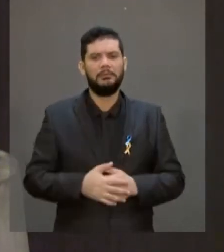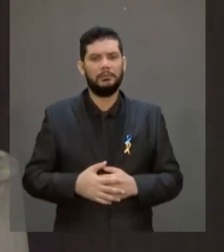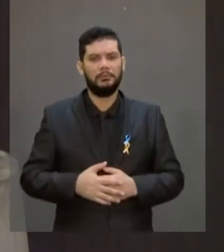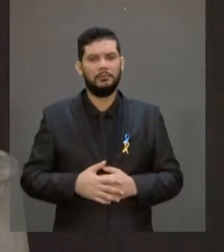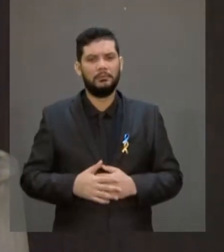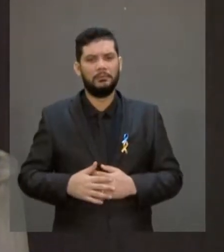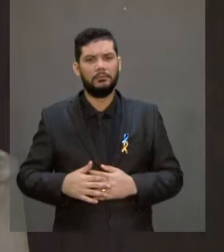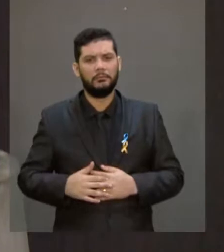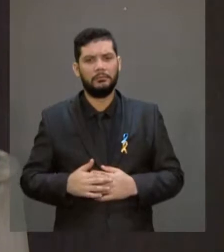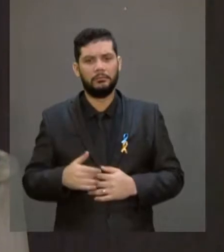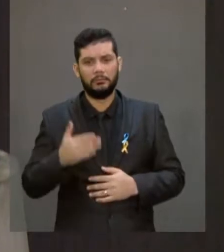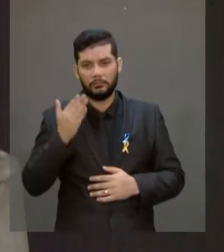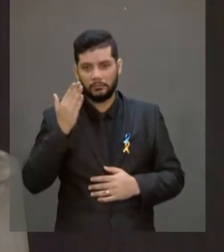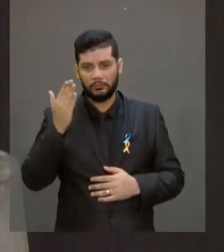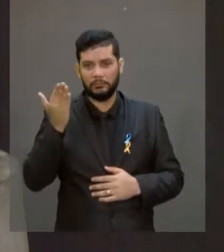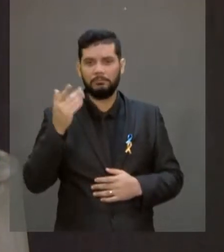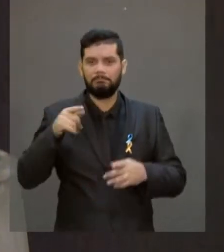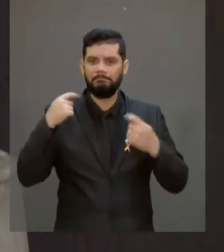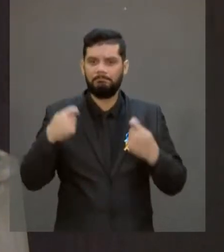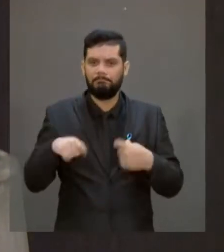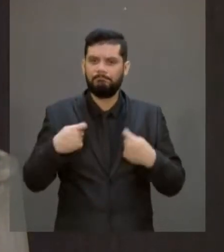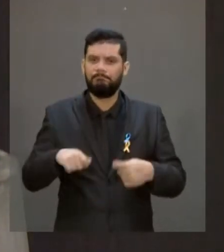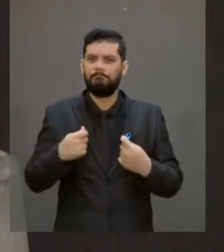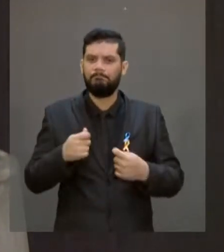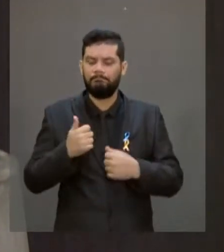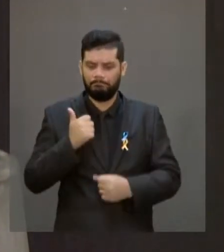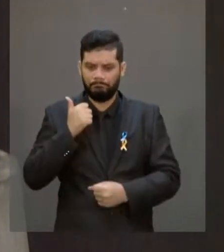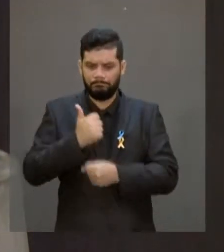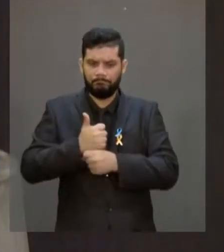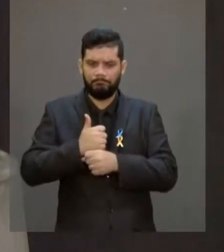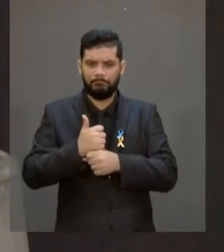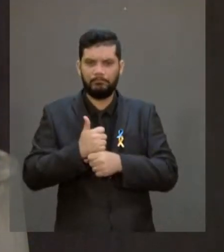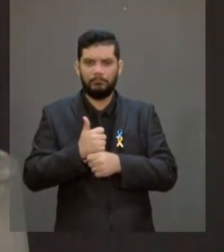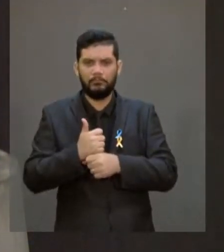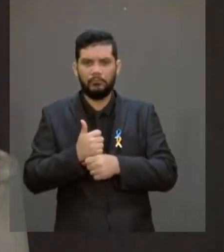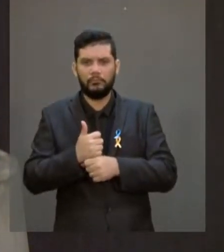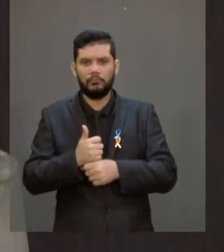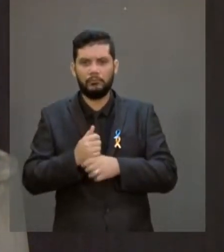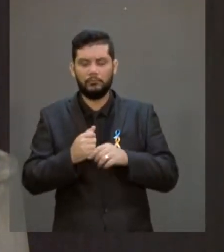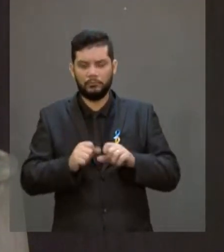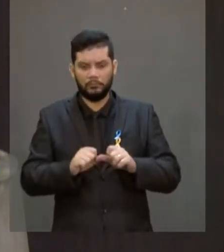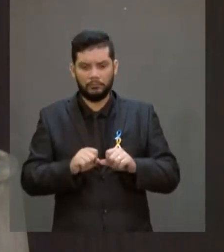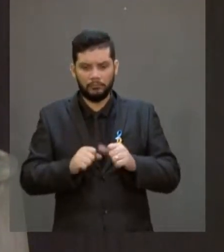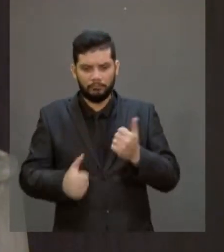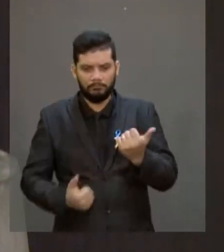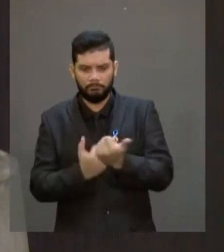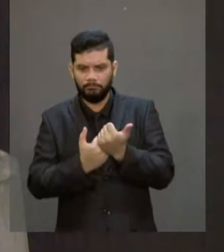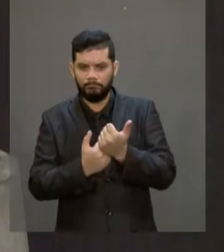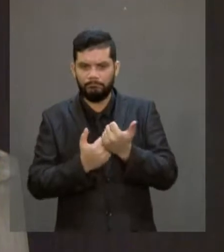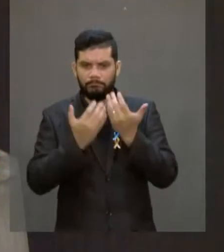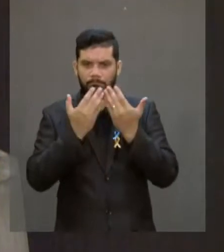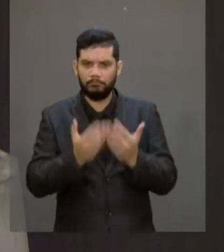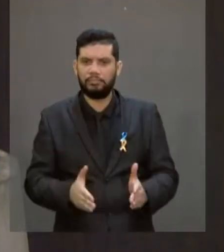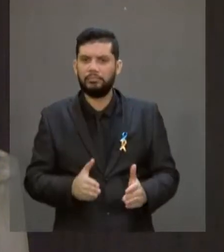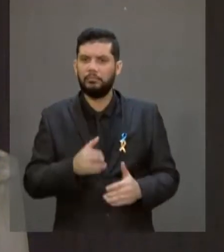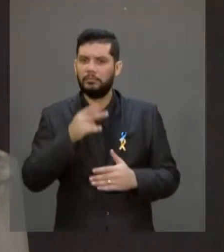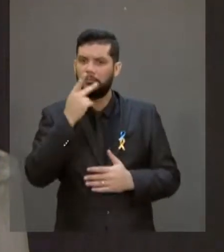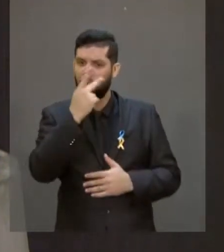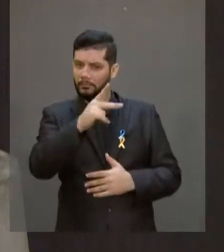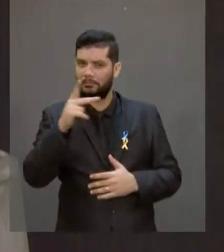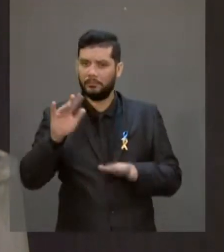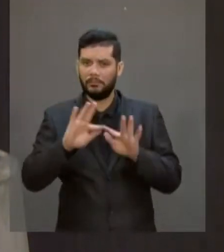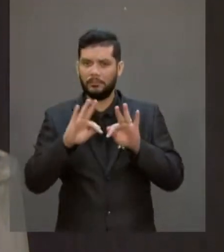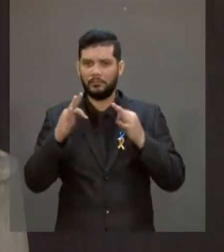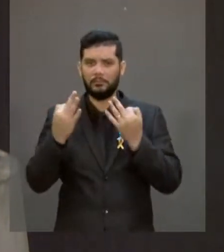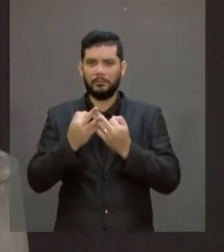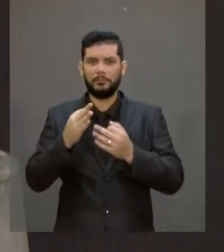senhor precisa ser o titular do direito de reparação dessas mães. Eu queria,